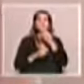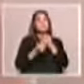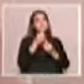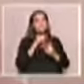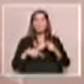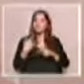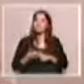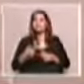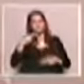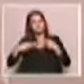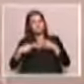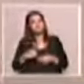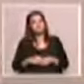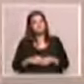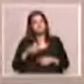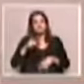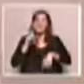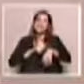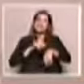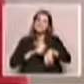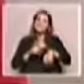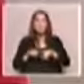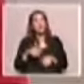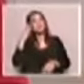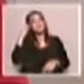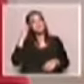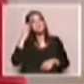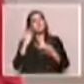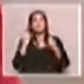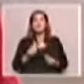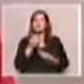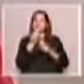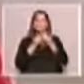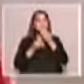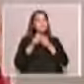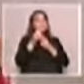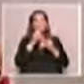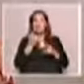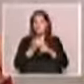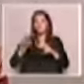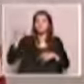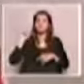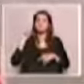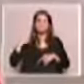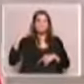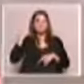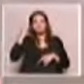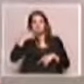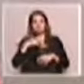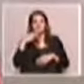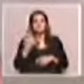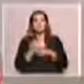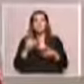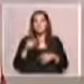esse problema... Tem o tempo para apreciar devidamente, porque acaba por ser... Há uns anos ouvi uma história muito engraçada, alguém